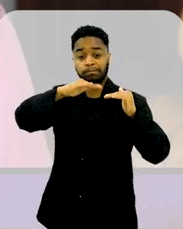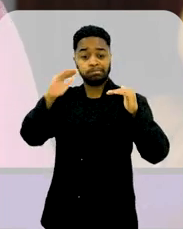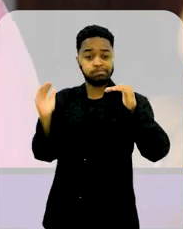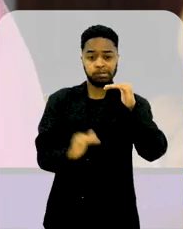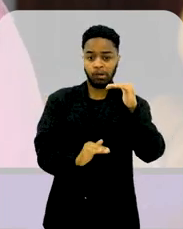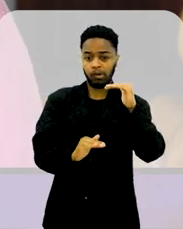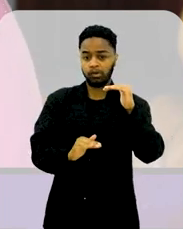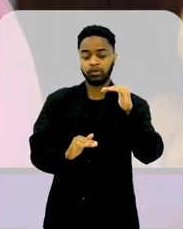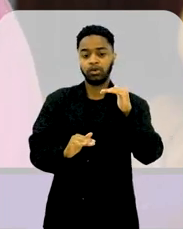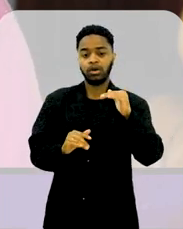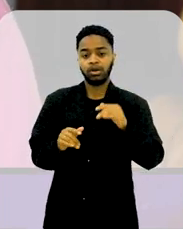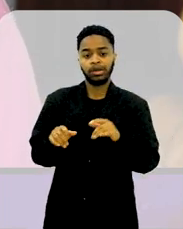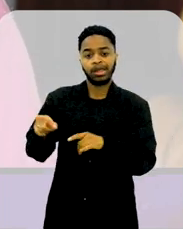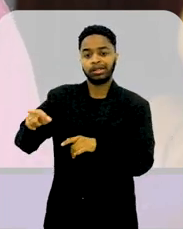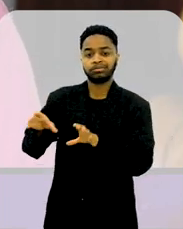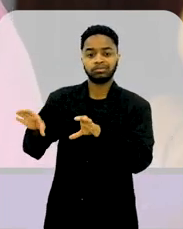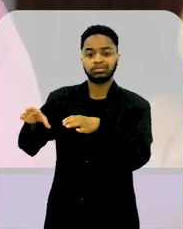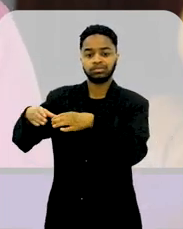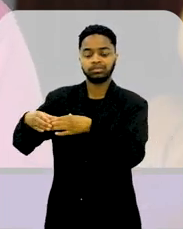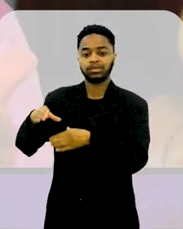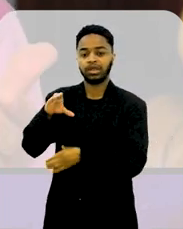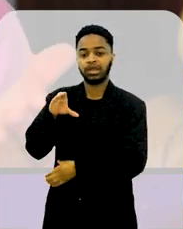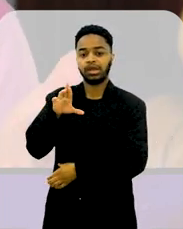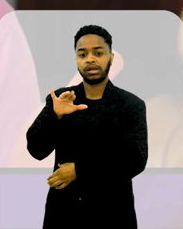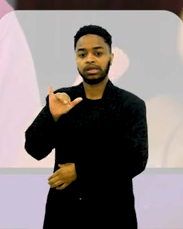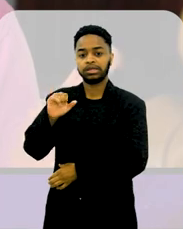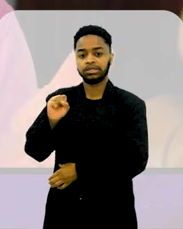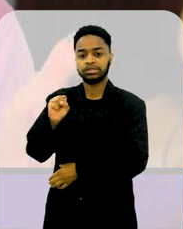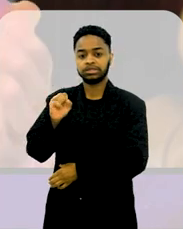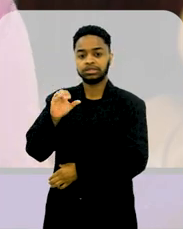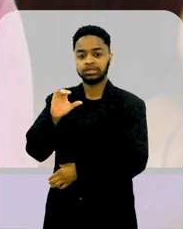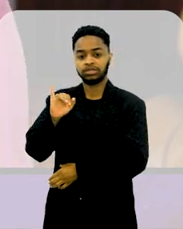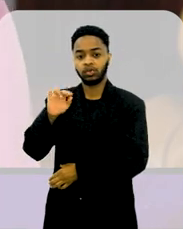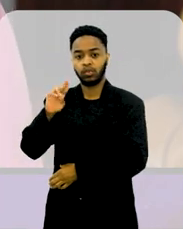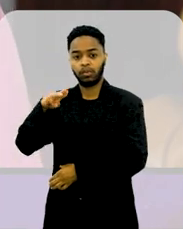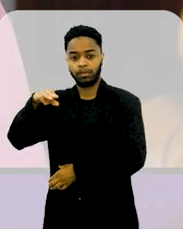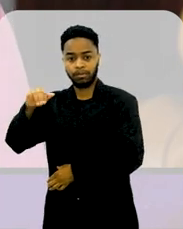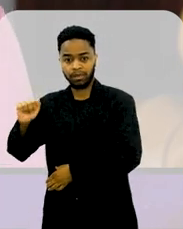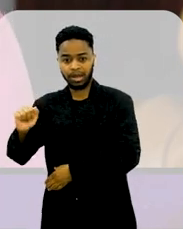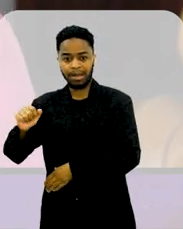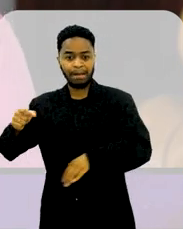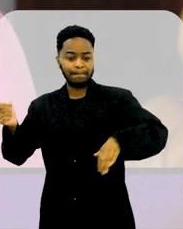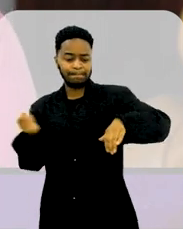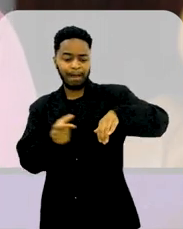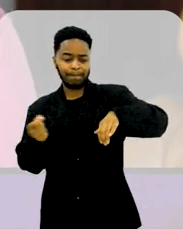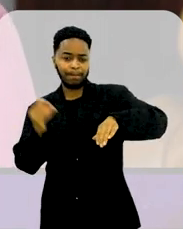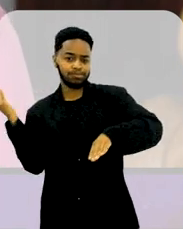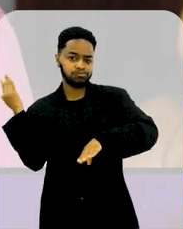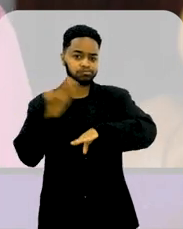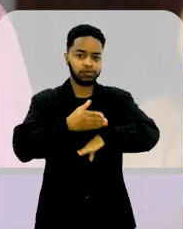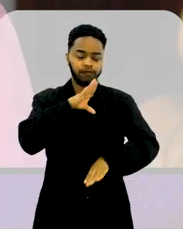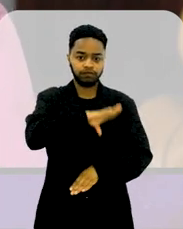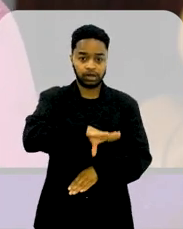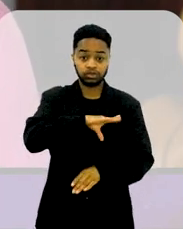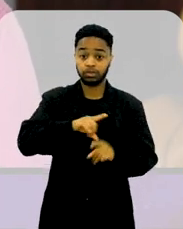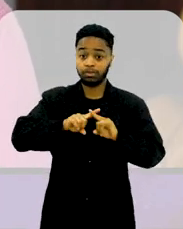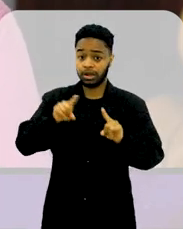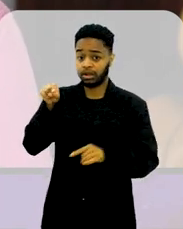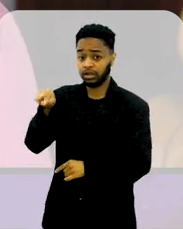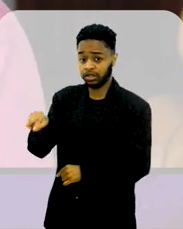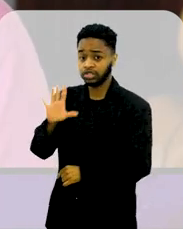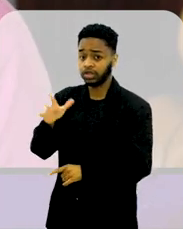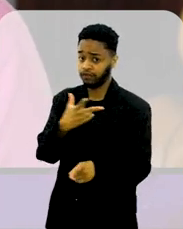dentro de casa para o Criciuma Ah mas o Criciuma já foi campeão da Copa do Brasil com com